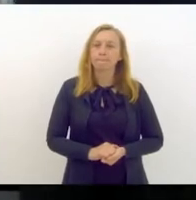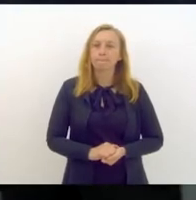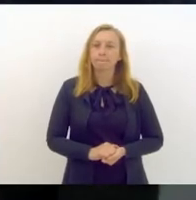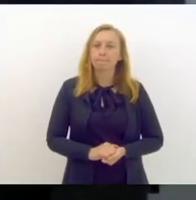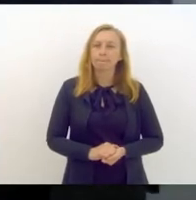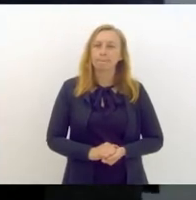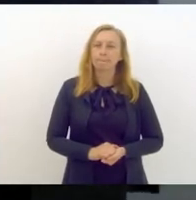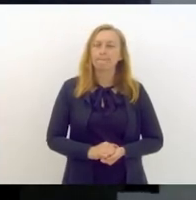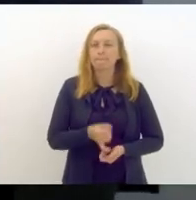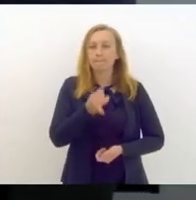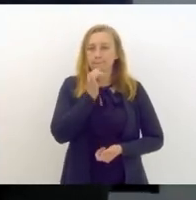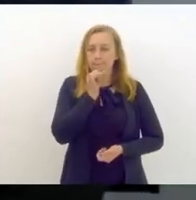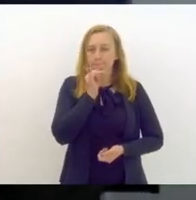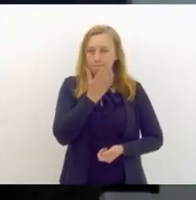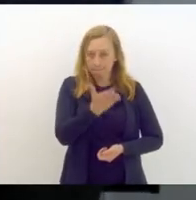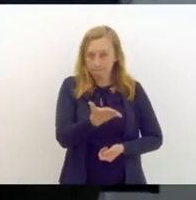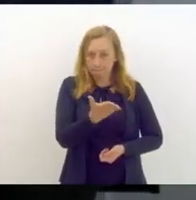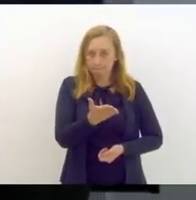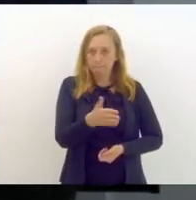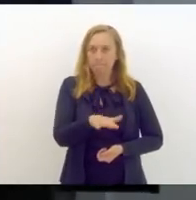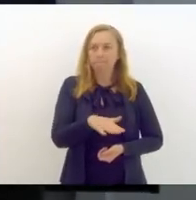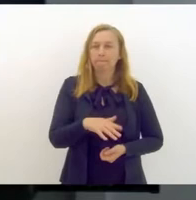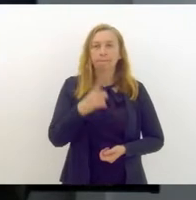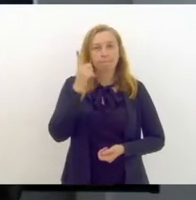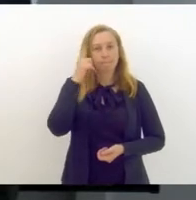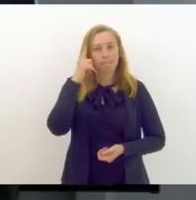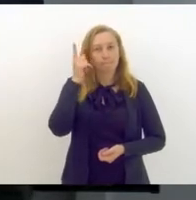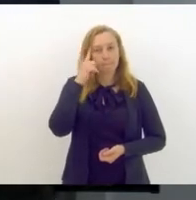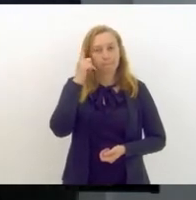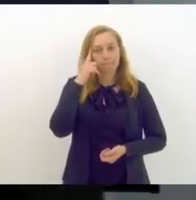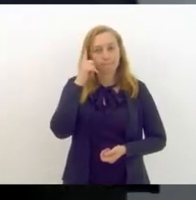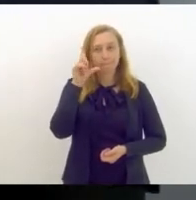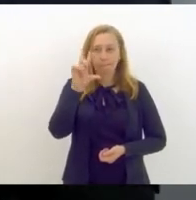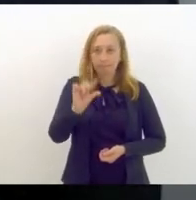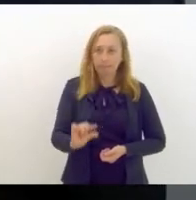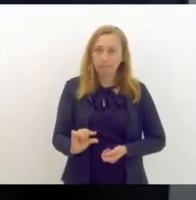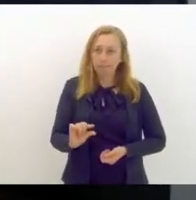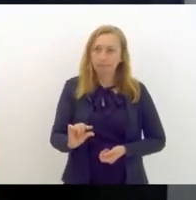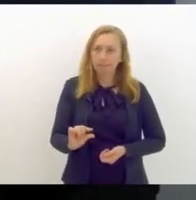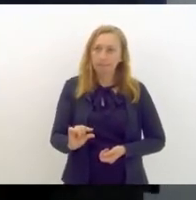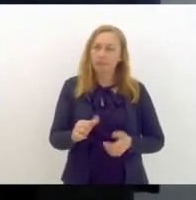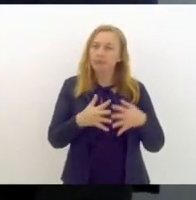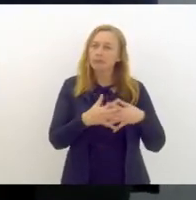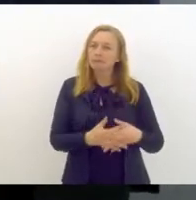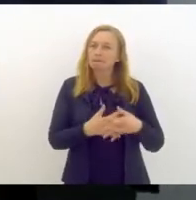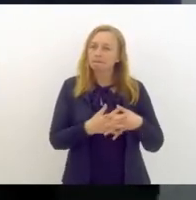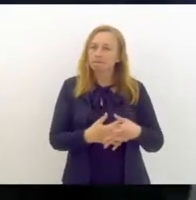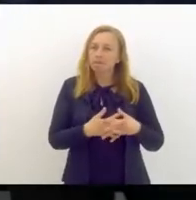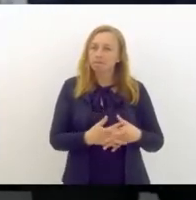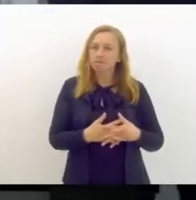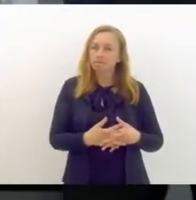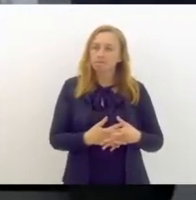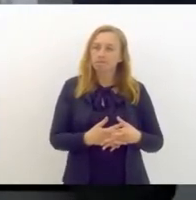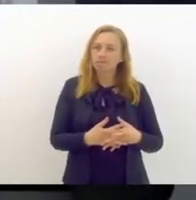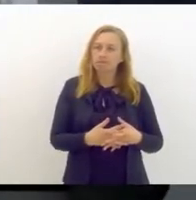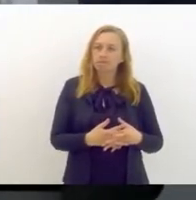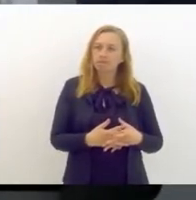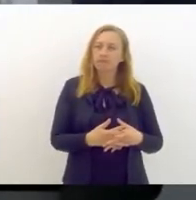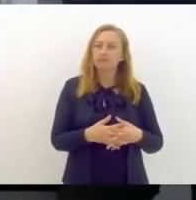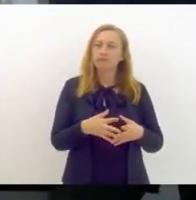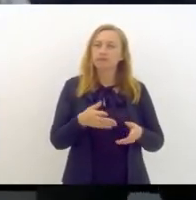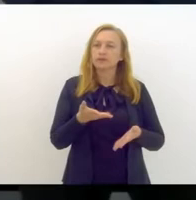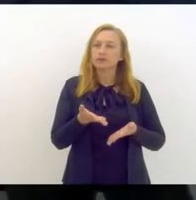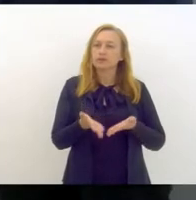Um grande exemplo disso, que a unidade vem pensando para tentar diminuir o conflito da presença da unidade de conservação